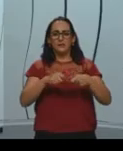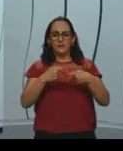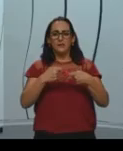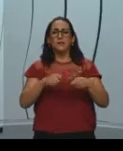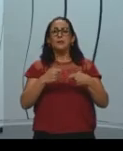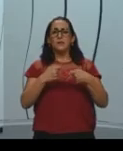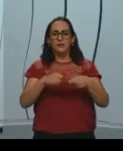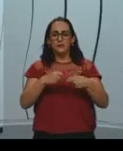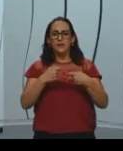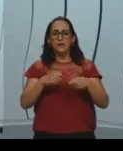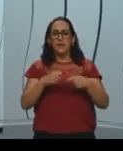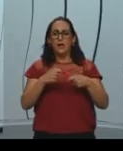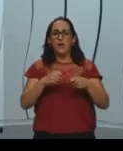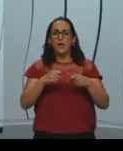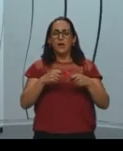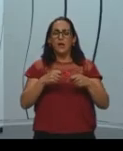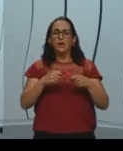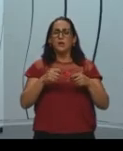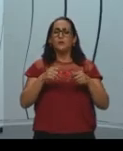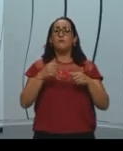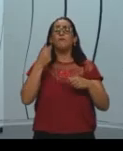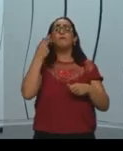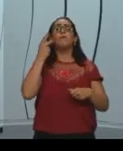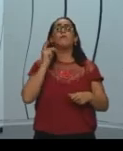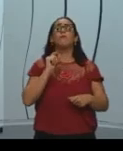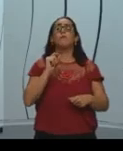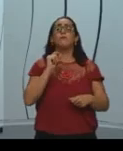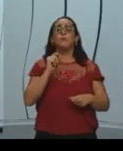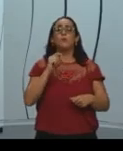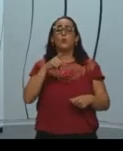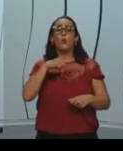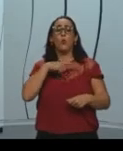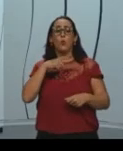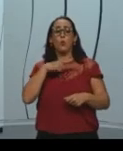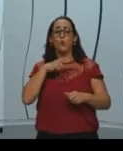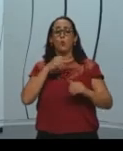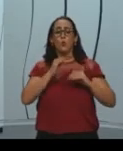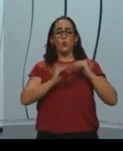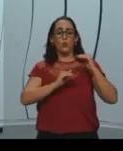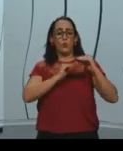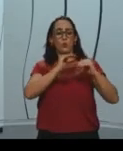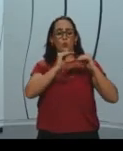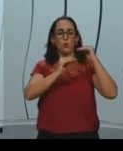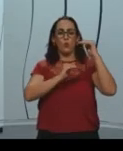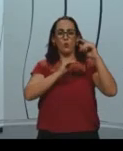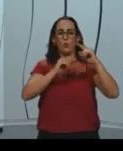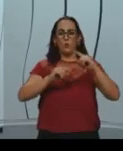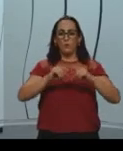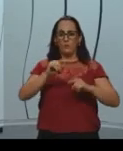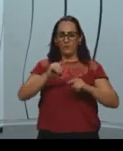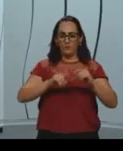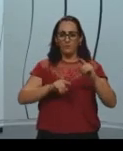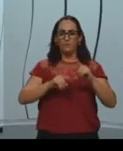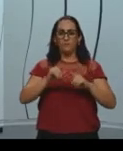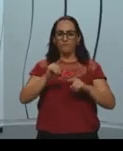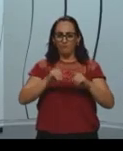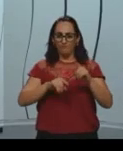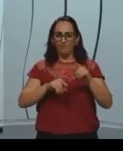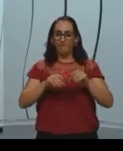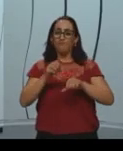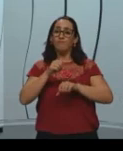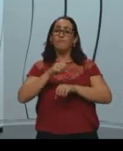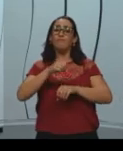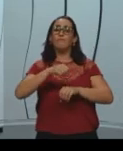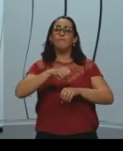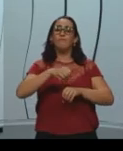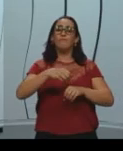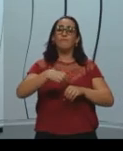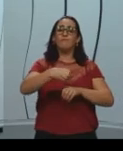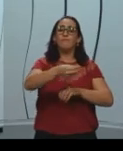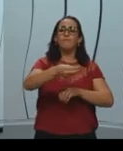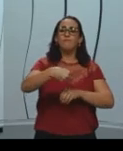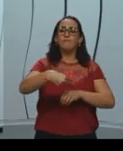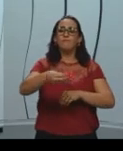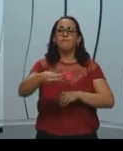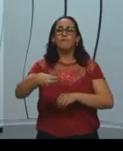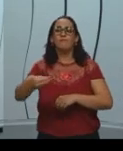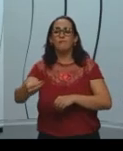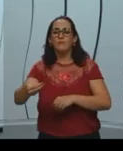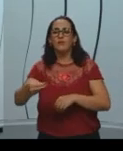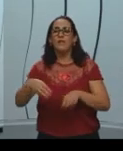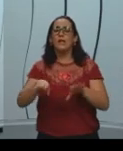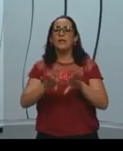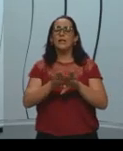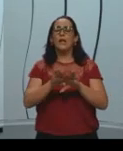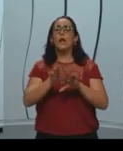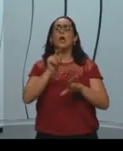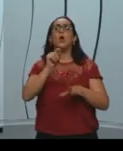portuguesa, de estar envolvendo nessa produção e exportando. Outra questão. A gente comentou da falta de riqueza